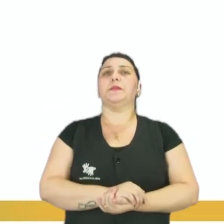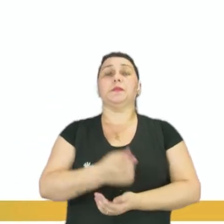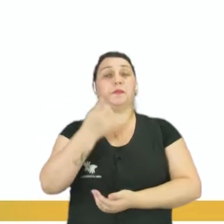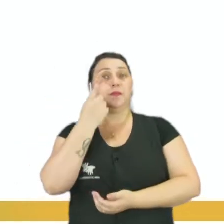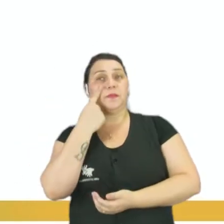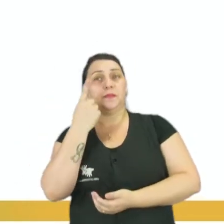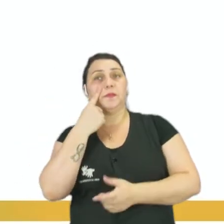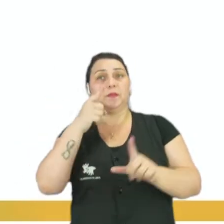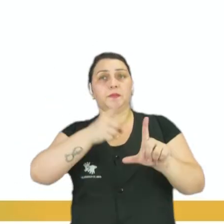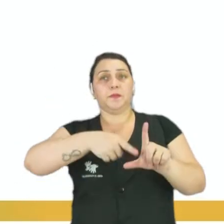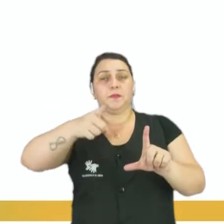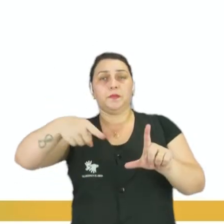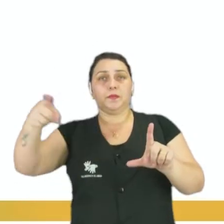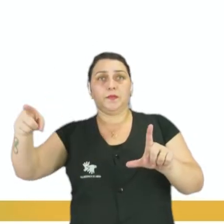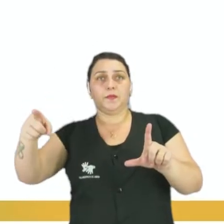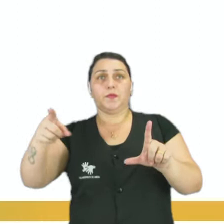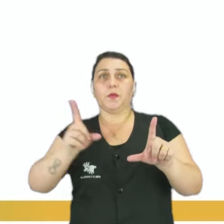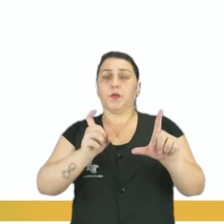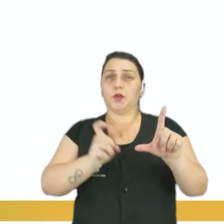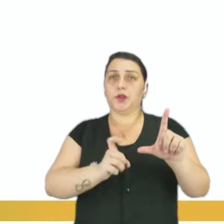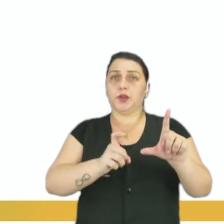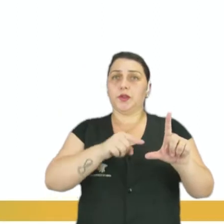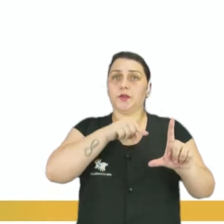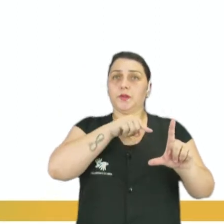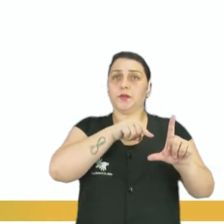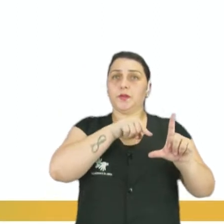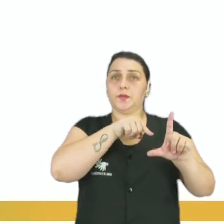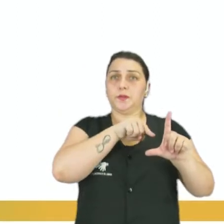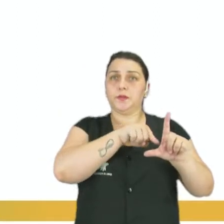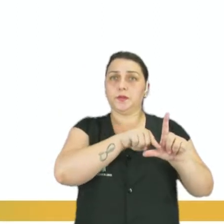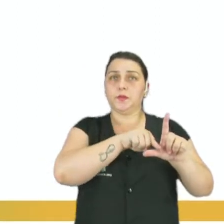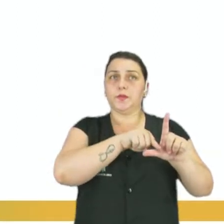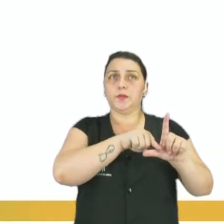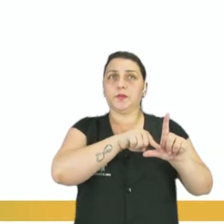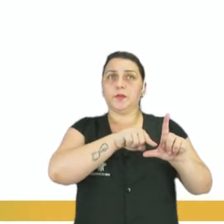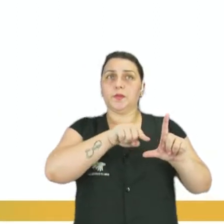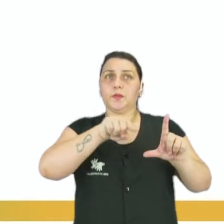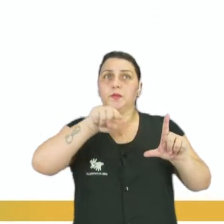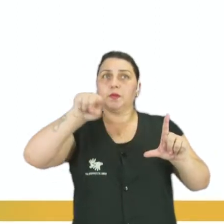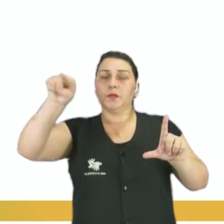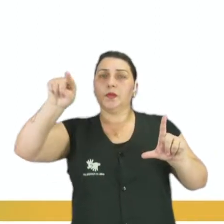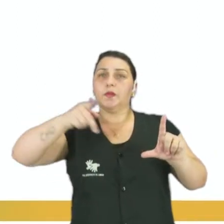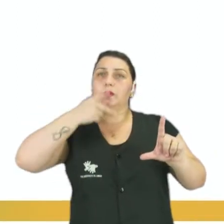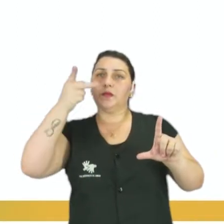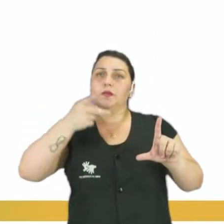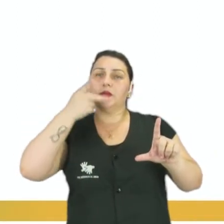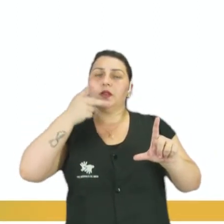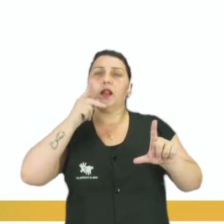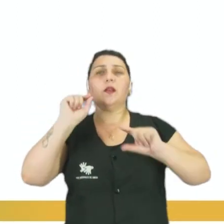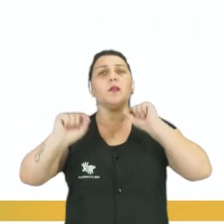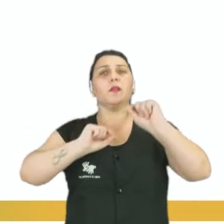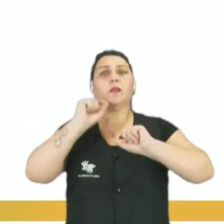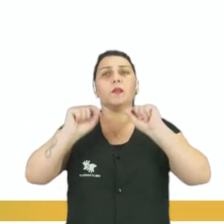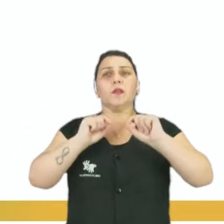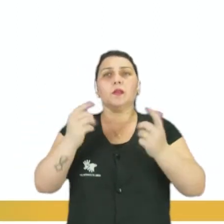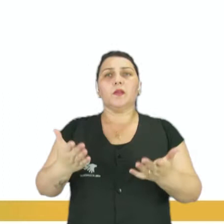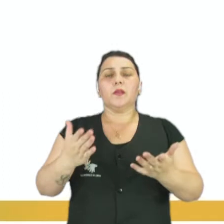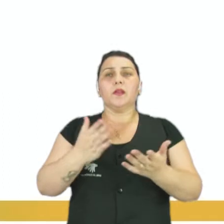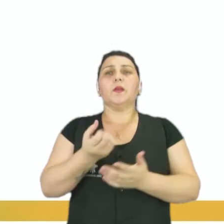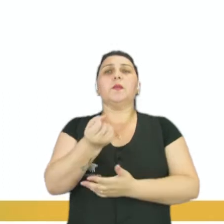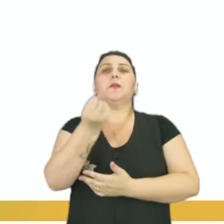Então observa no gráfico o eixo do X Ele está exatamente falando sobre é